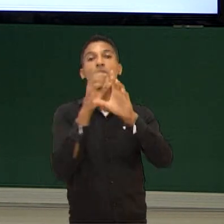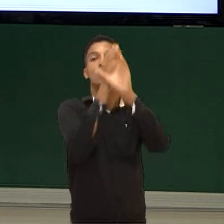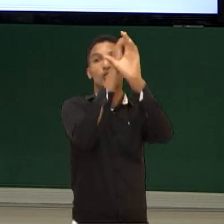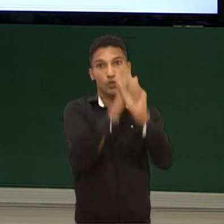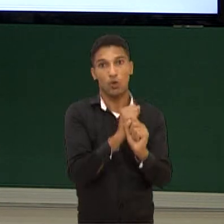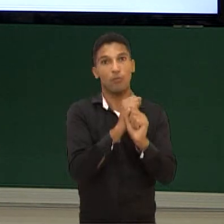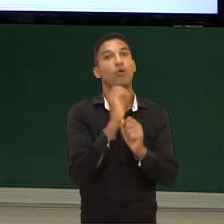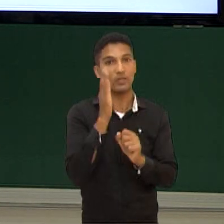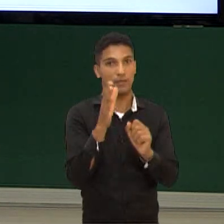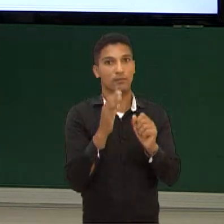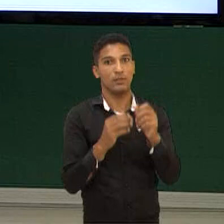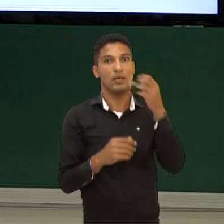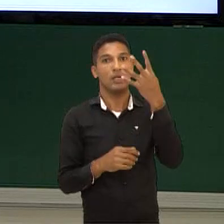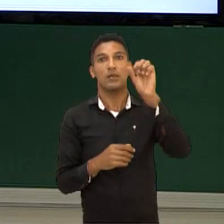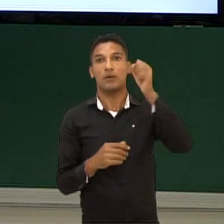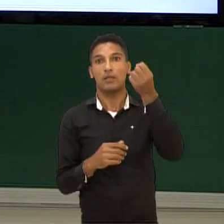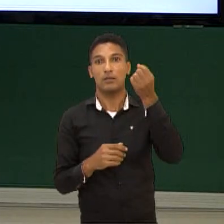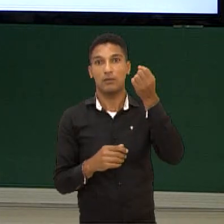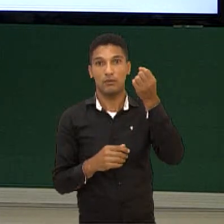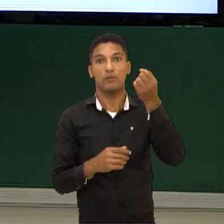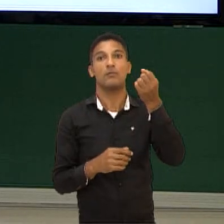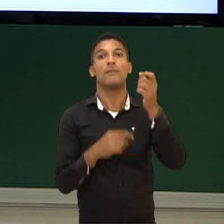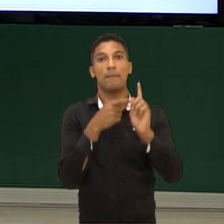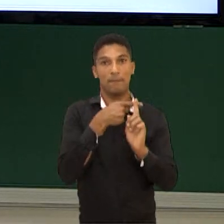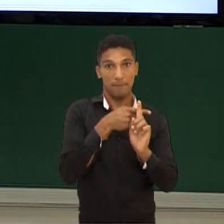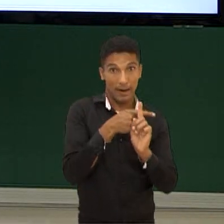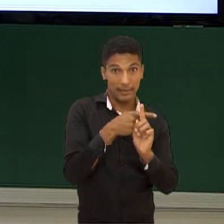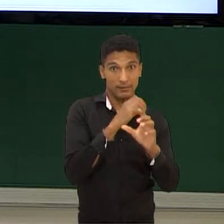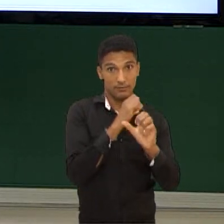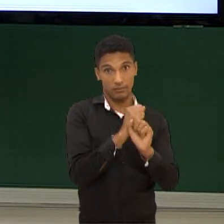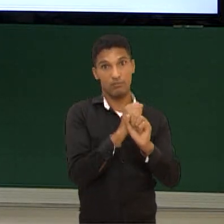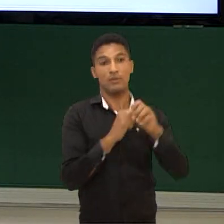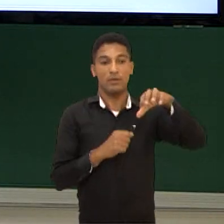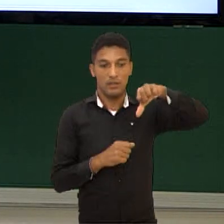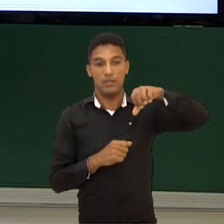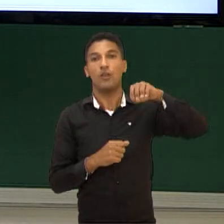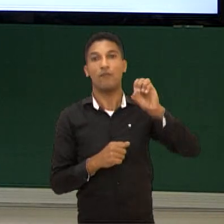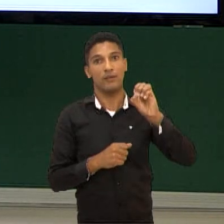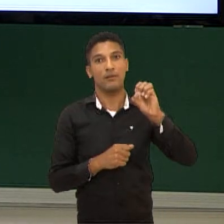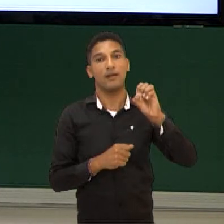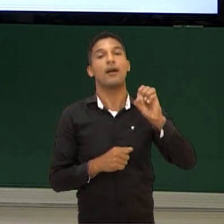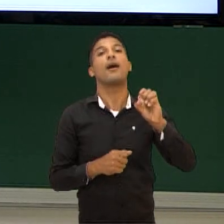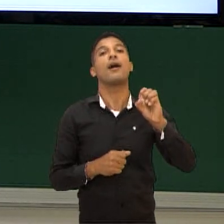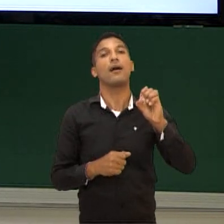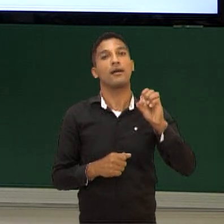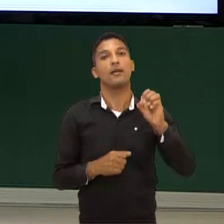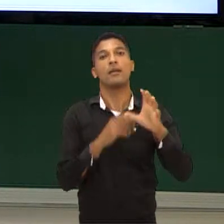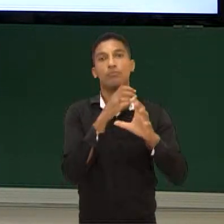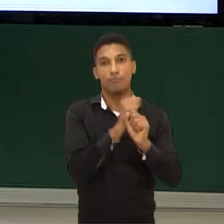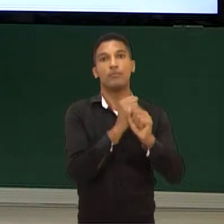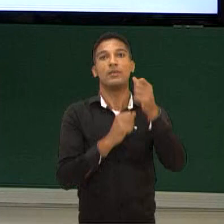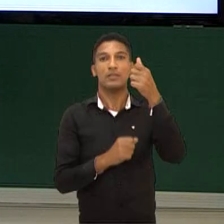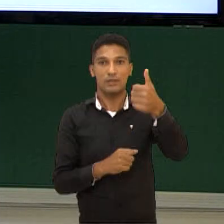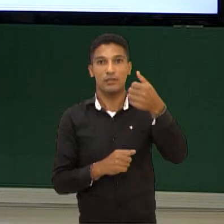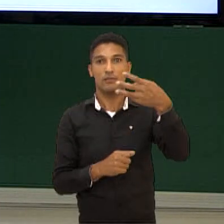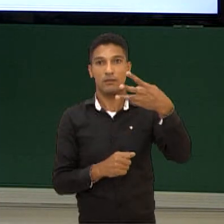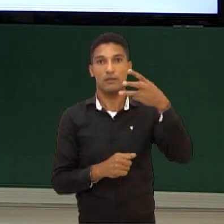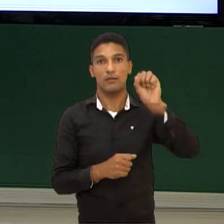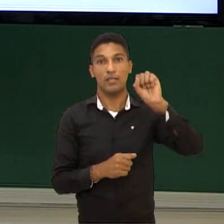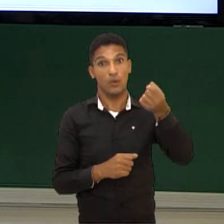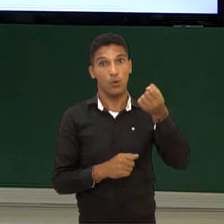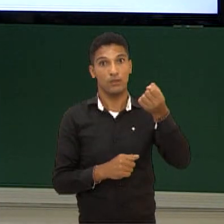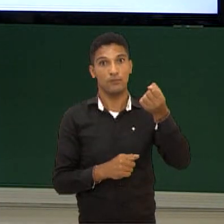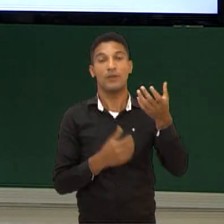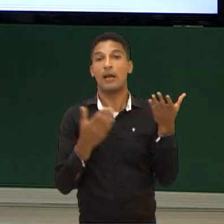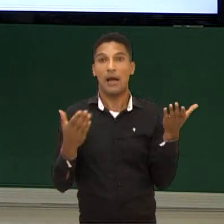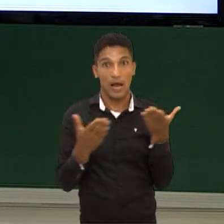conhecidos, 48 graus mais 90 graus, que nós temos que é 138 graus. E podemos fazer